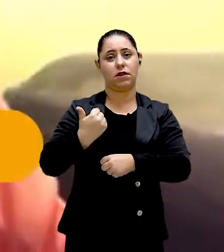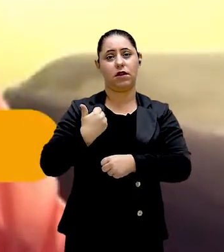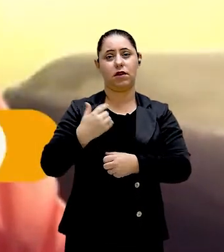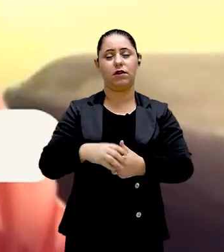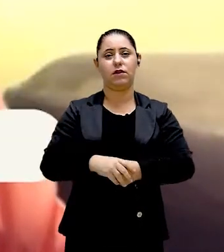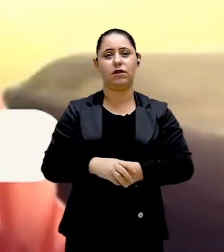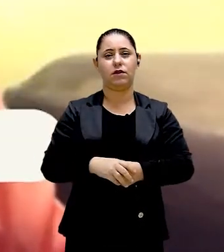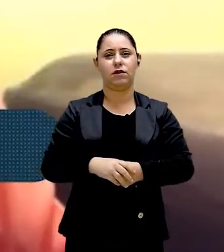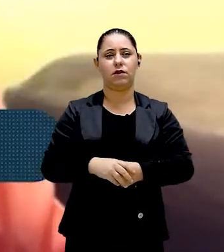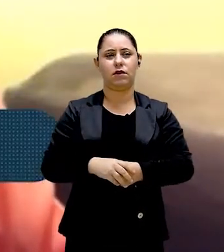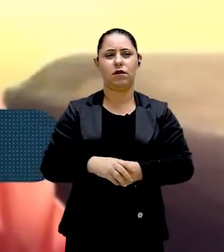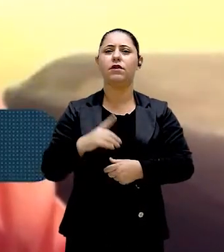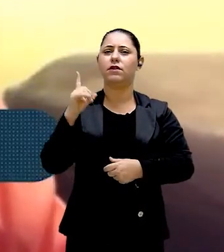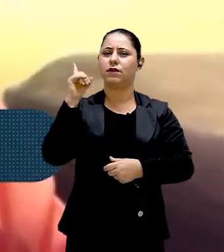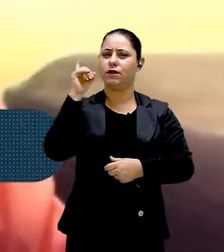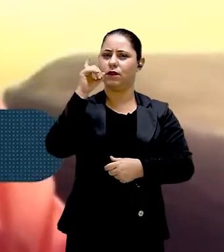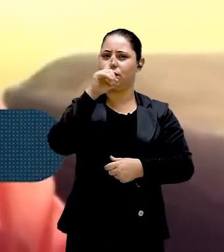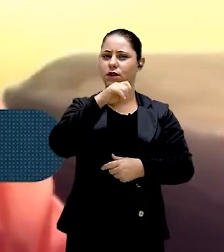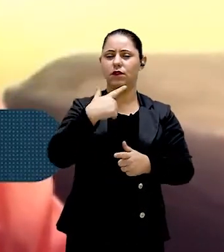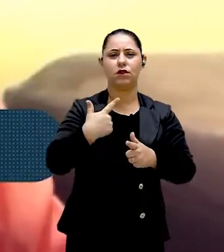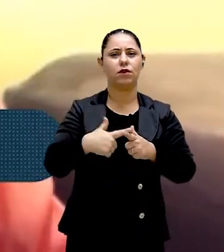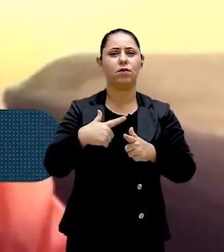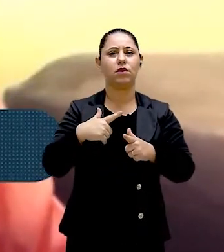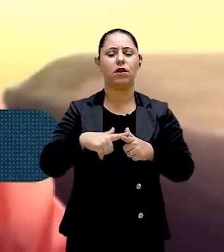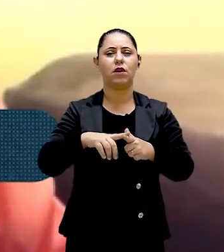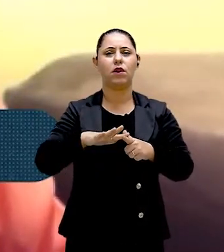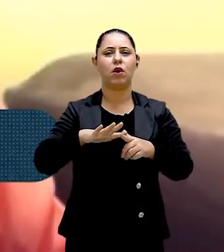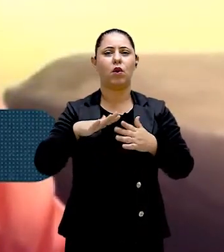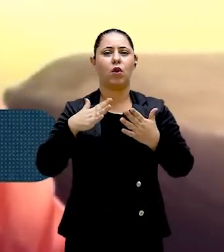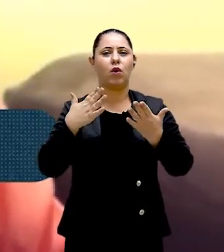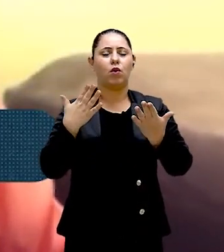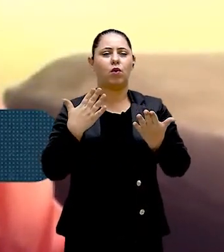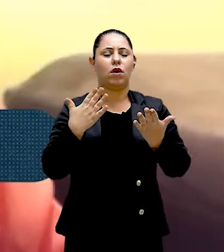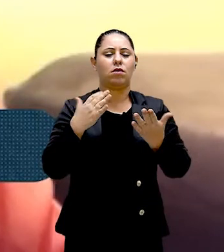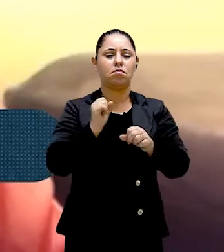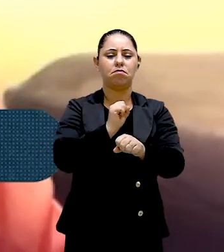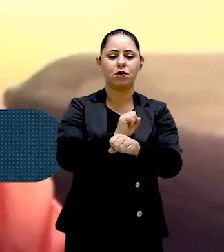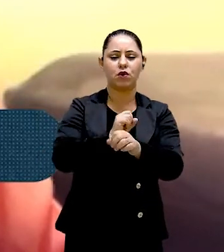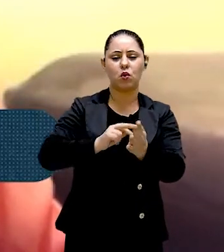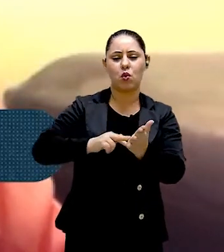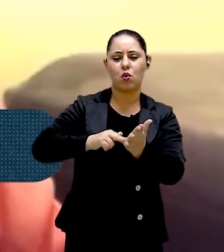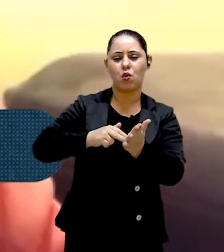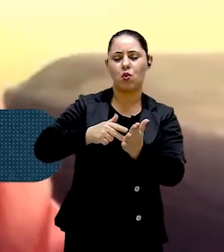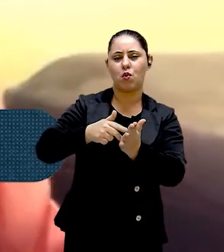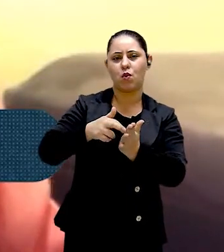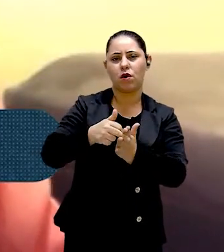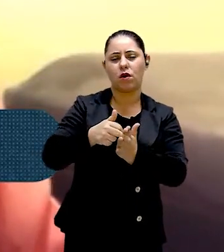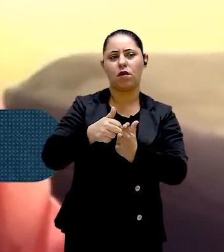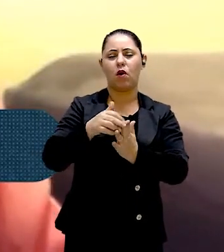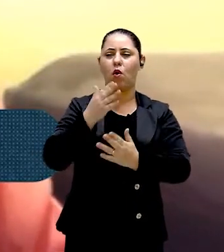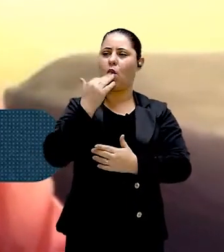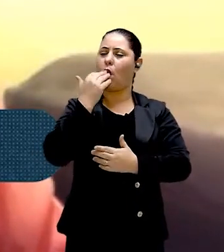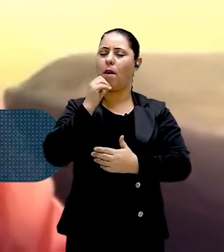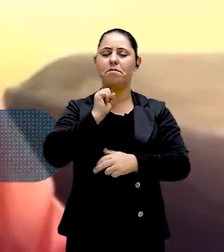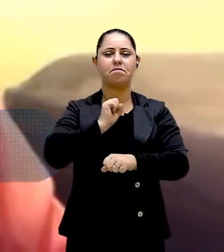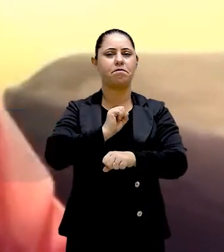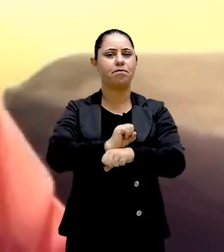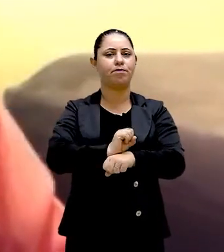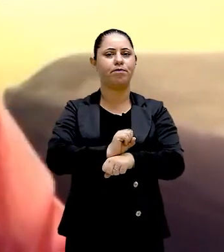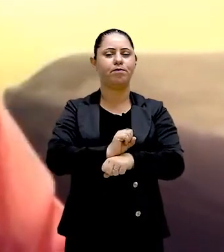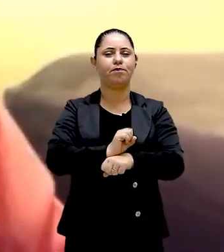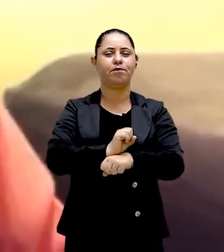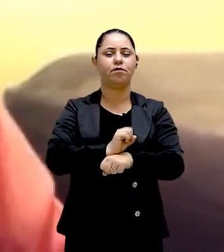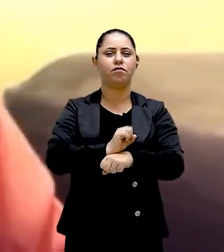muito difícil, porque quando ela começou a parar de andar, começou a não comer mais,